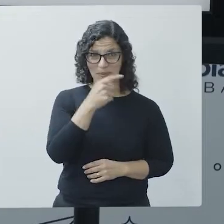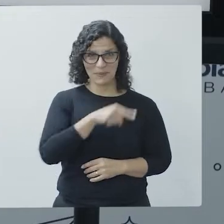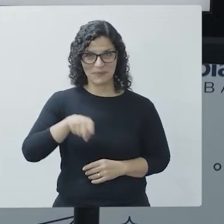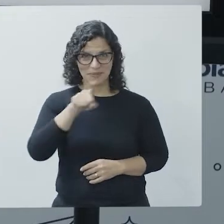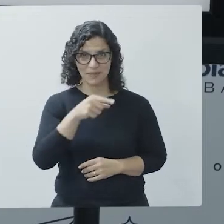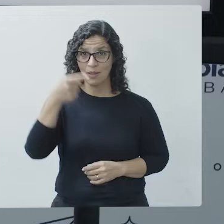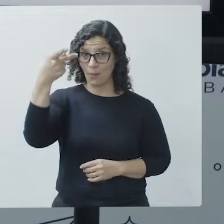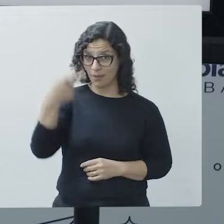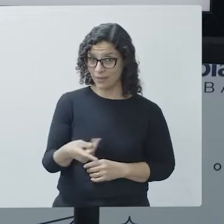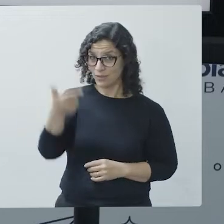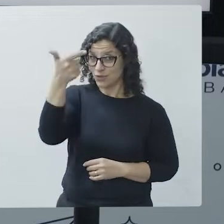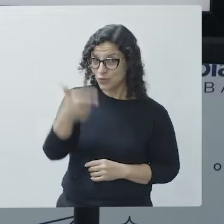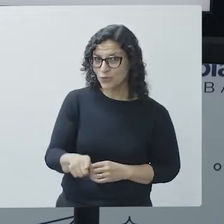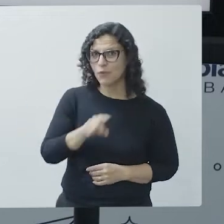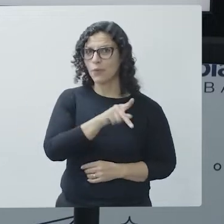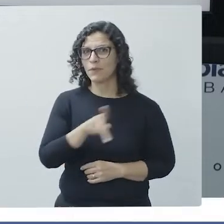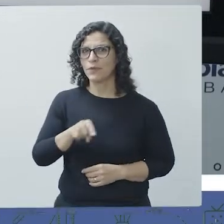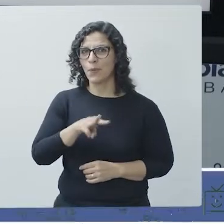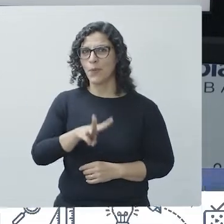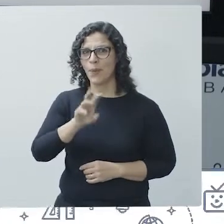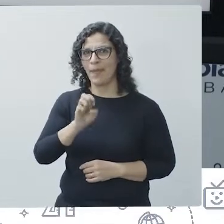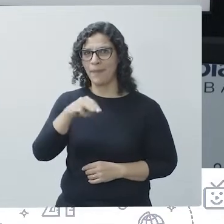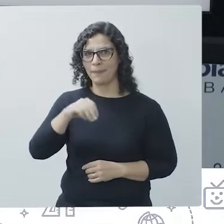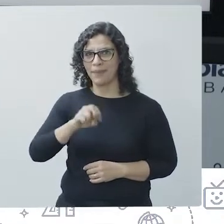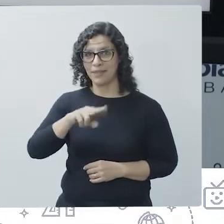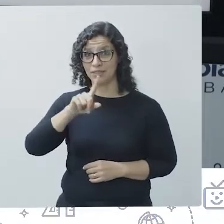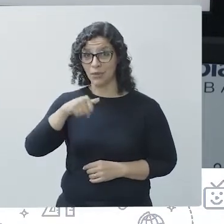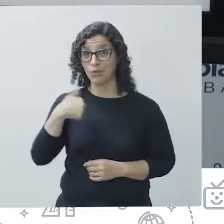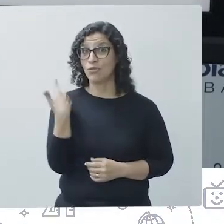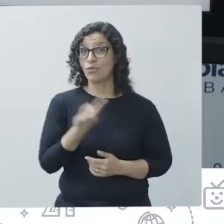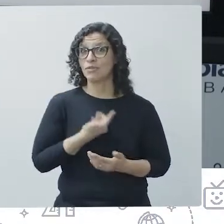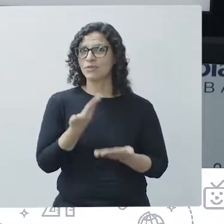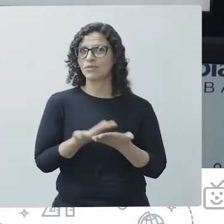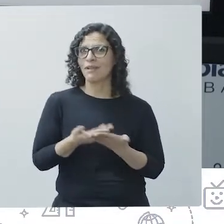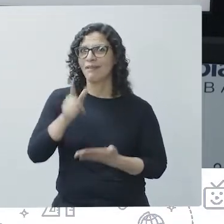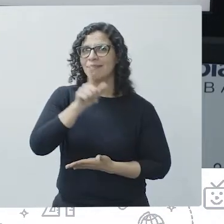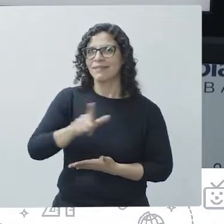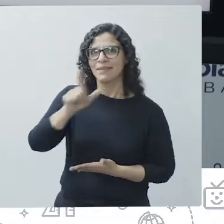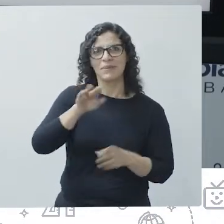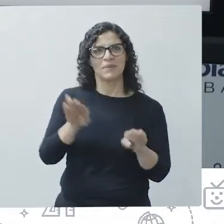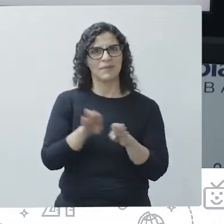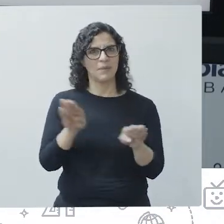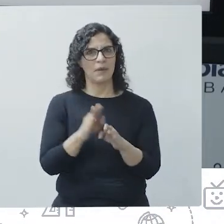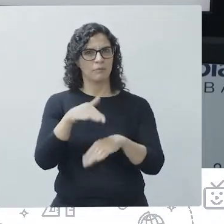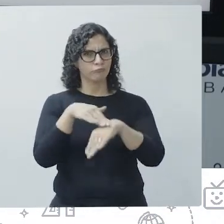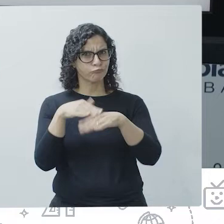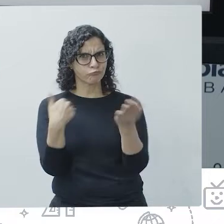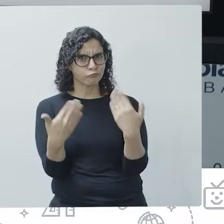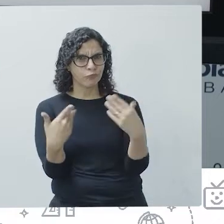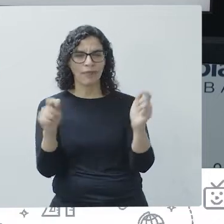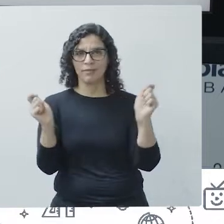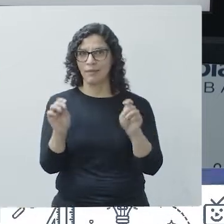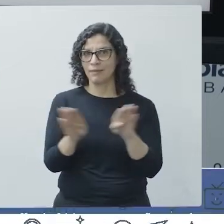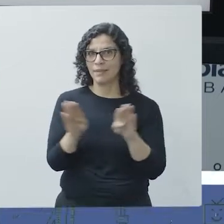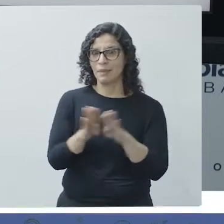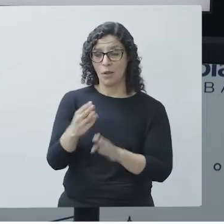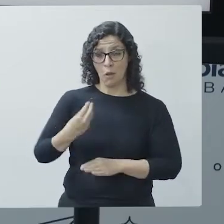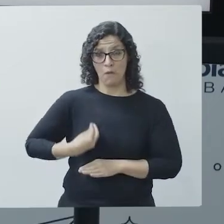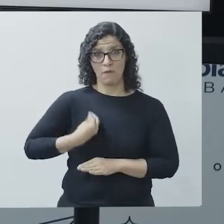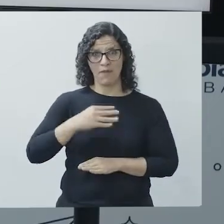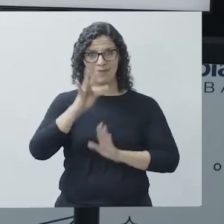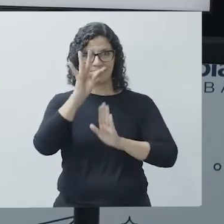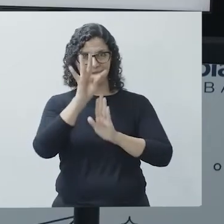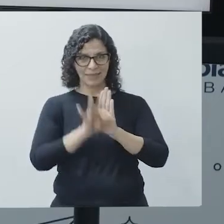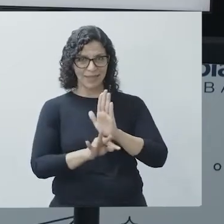Tudo bem com vocês? Estou de volta, professor Emerson, para trabalhar literatura. A gente vai conversar, nós vamos viver